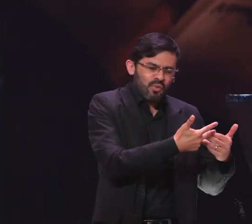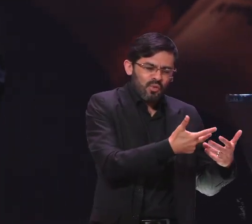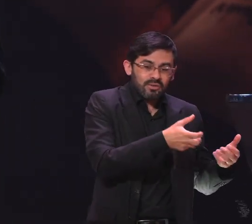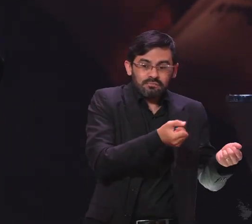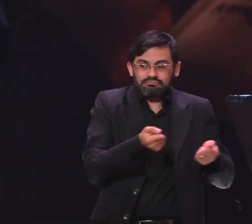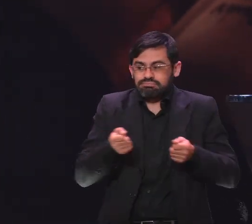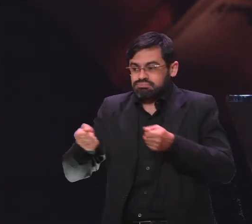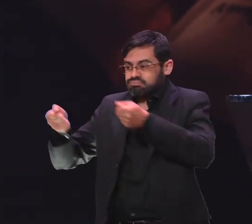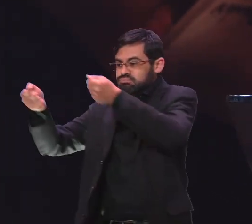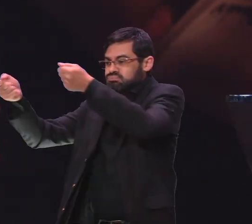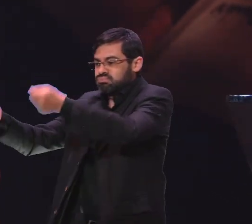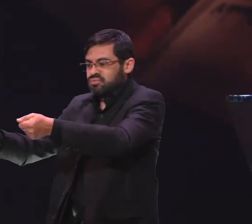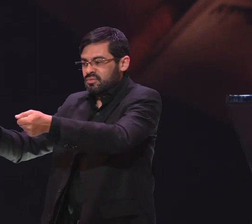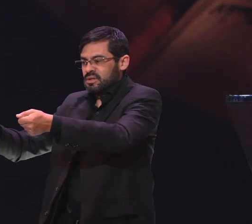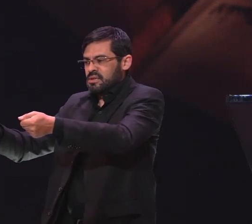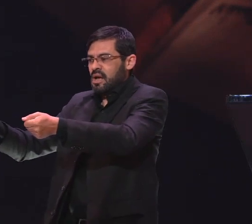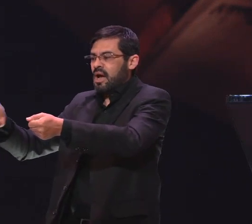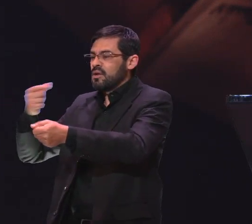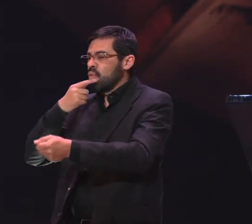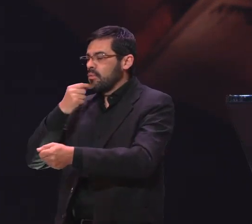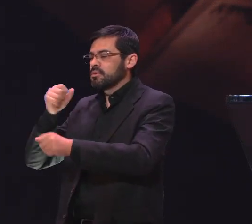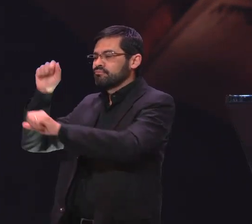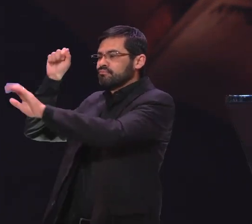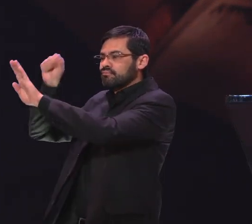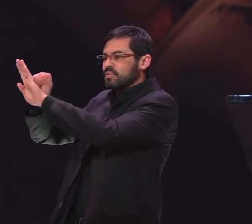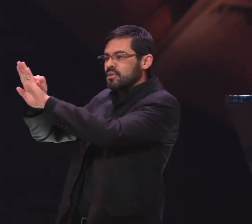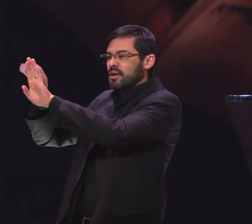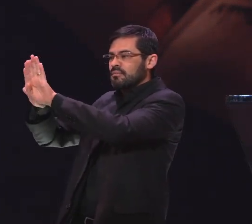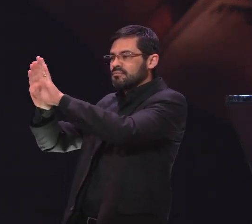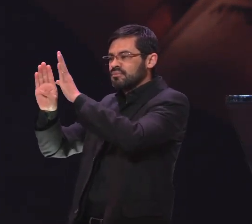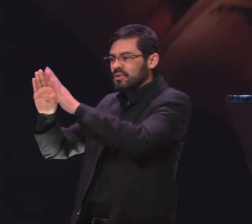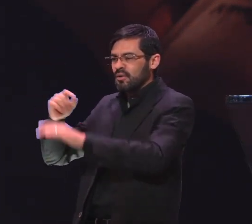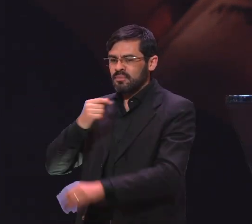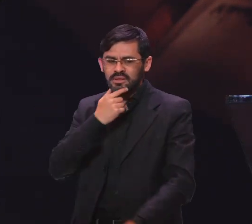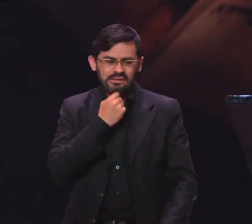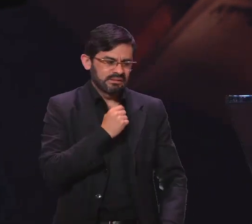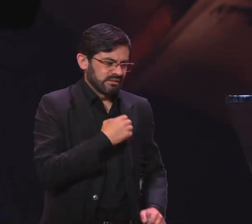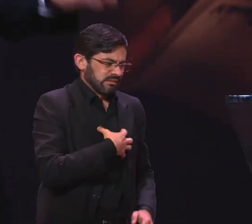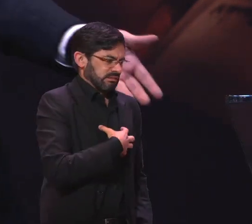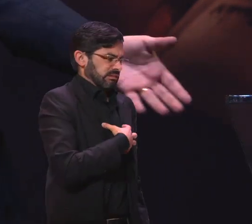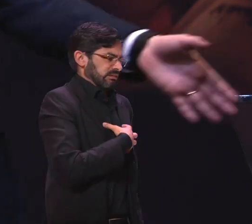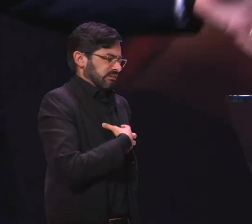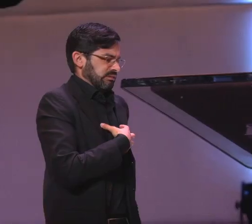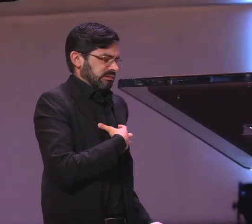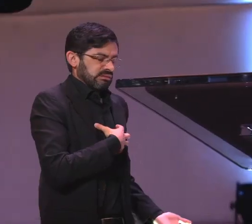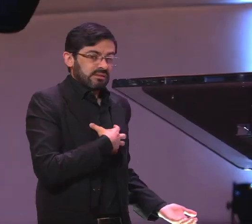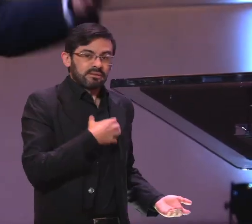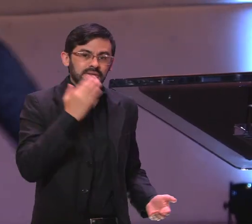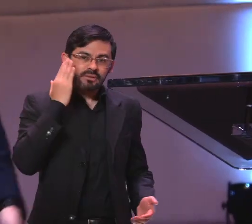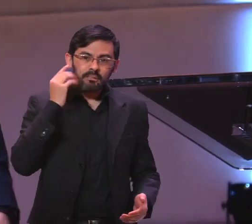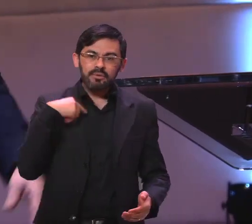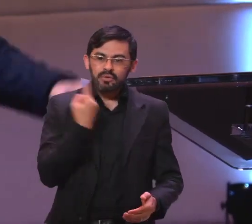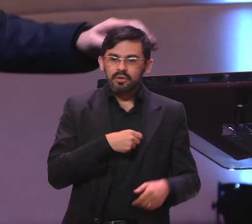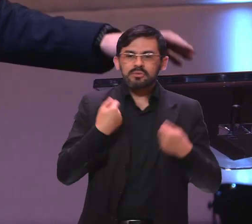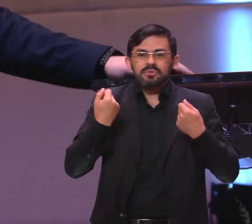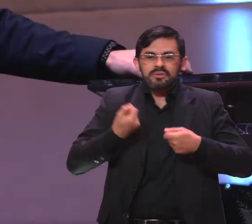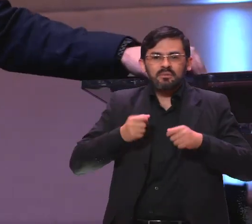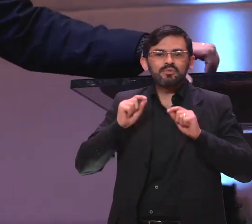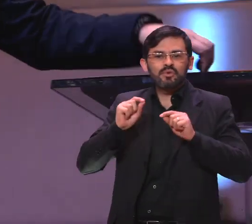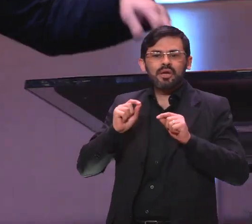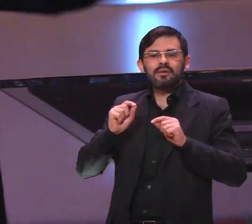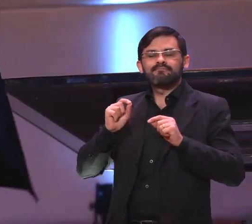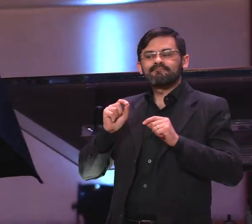atendeu a porta, ele ficou constrangido, porque eu estava pondo brasa na cabeça dele. A Bíblia ensina assim: a gente combate o